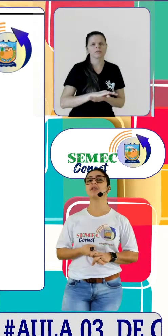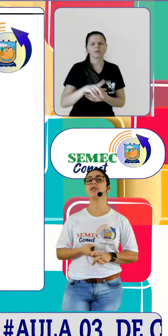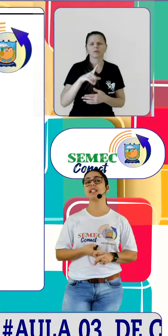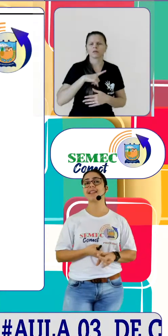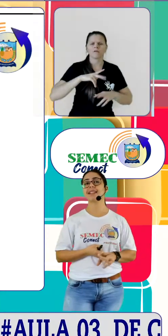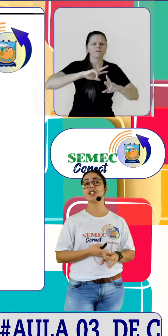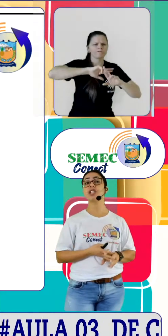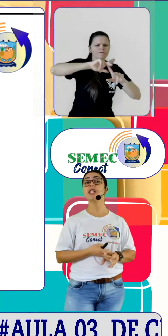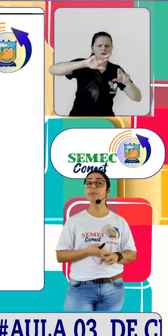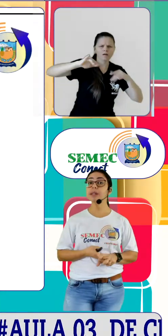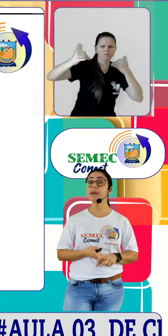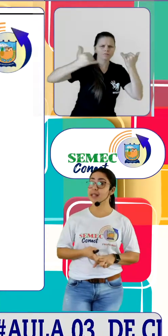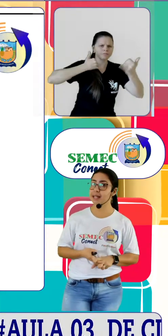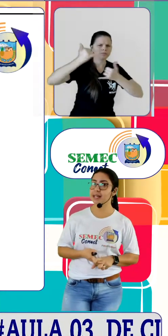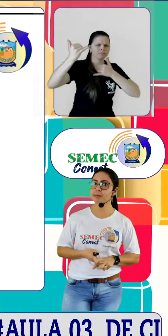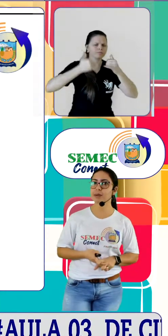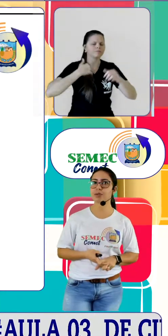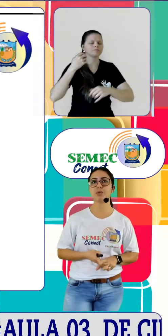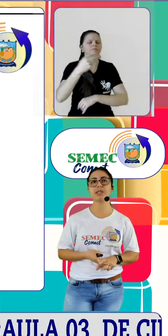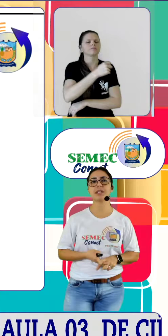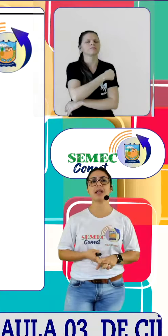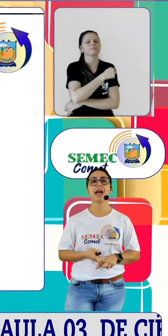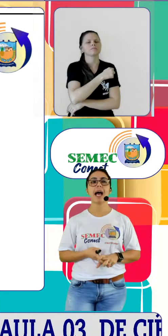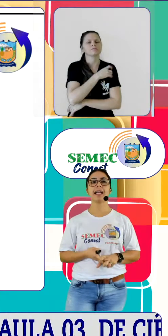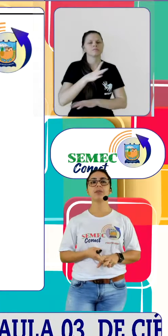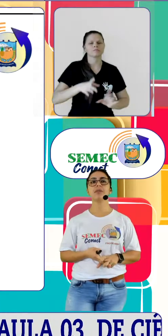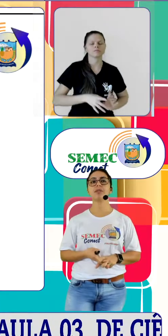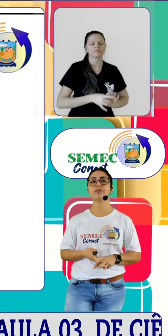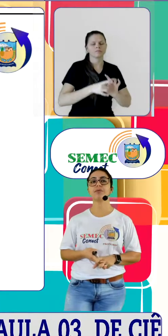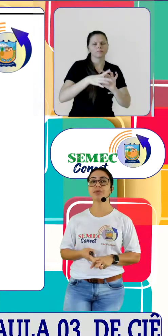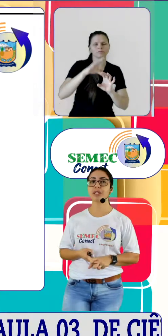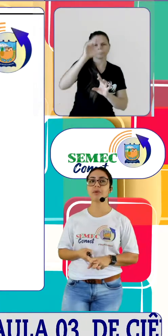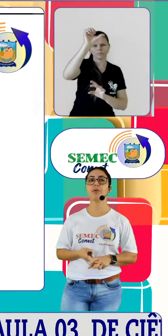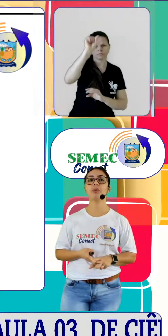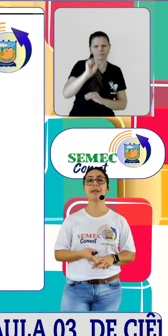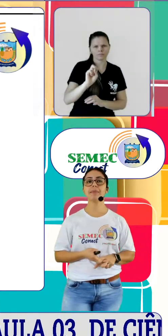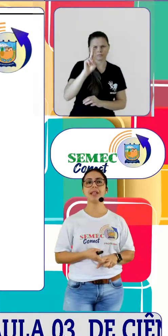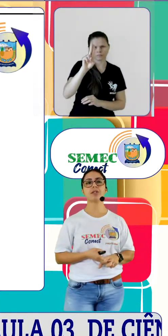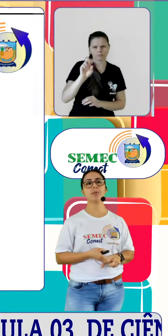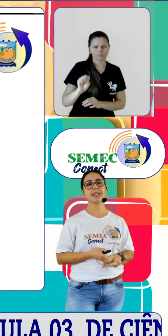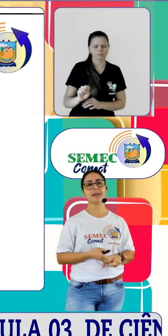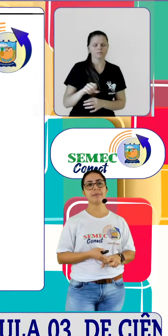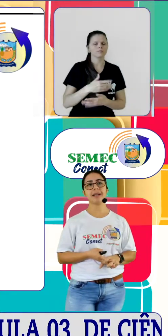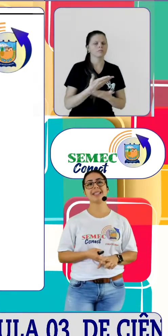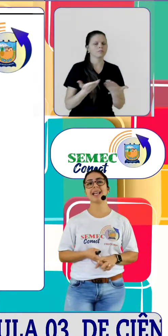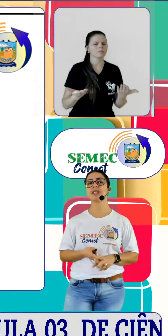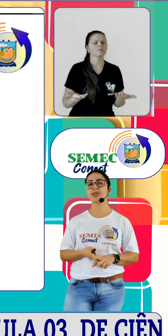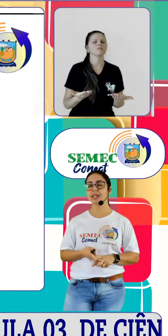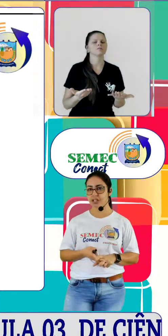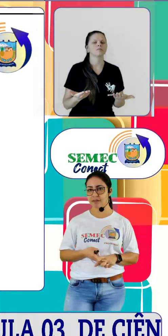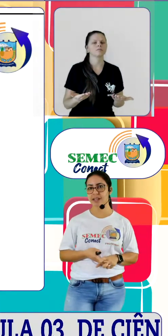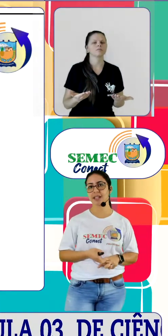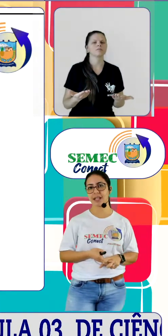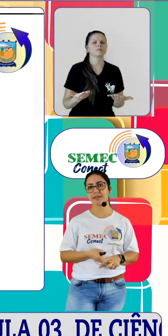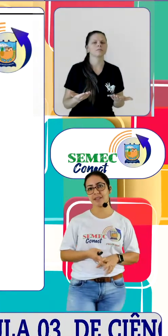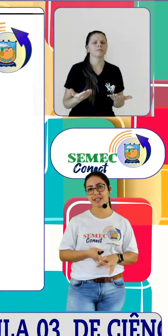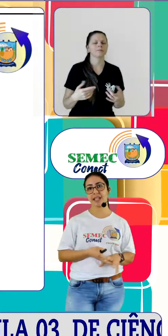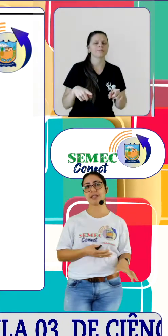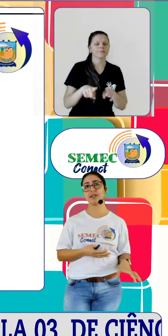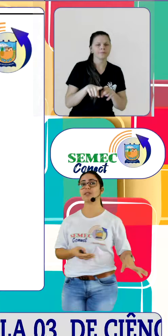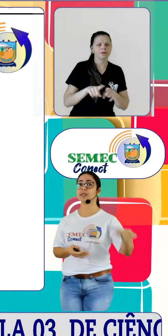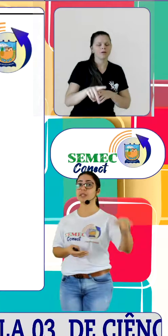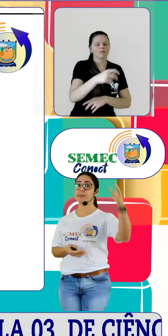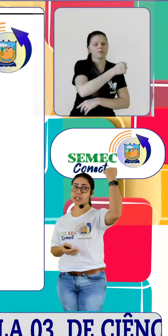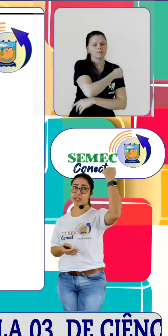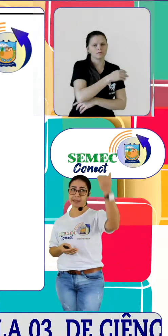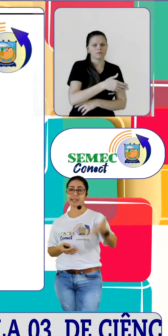completas sobre as vacinas disponibilizadas pelo SUS, além de uma função como lembrete sobre as campanhas sazonais de vacinação.